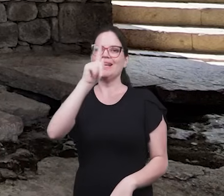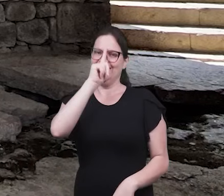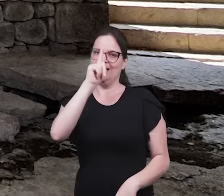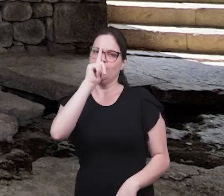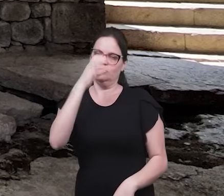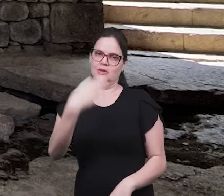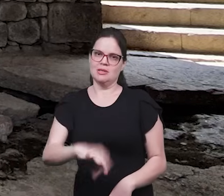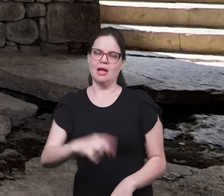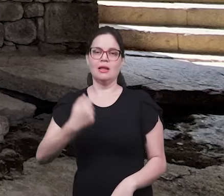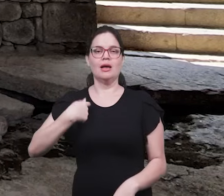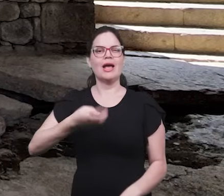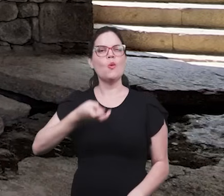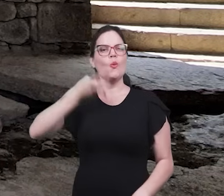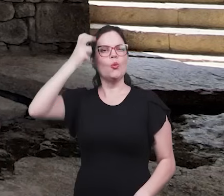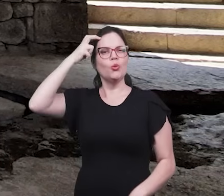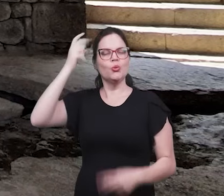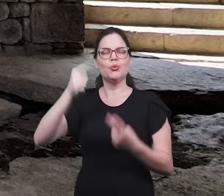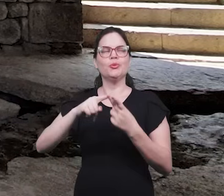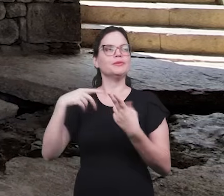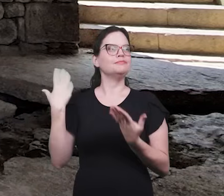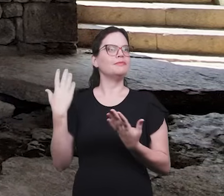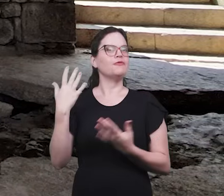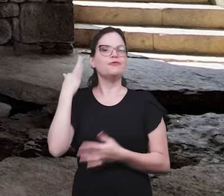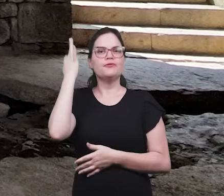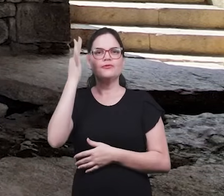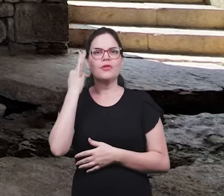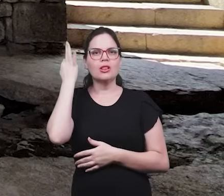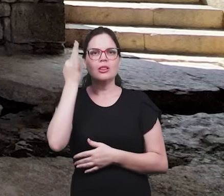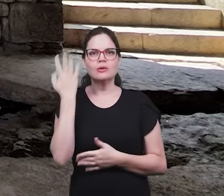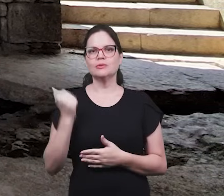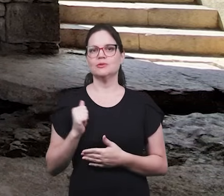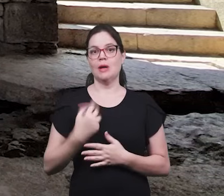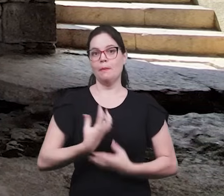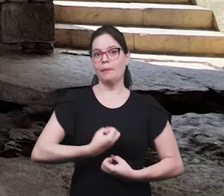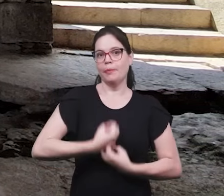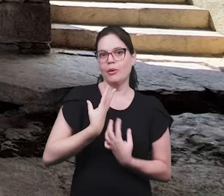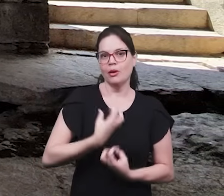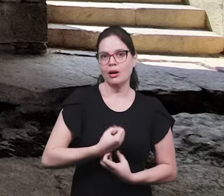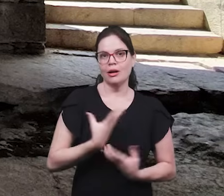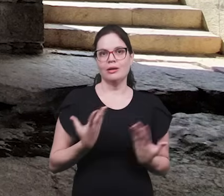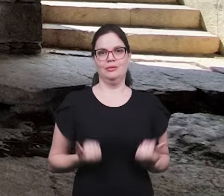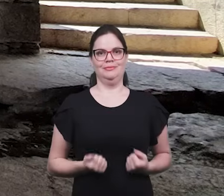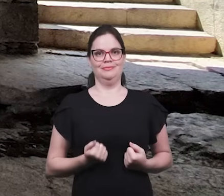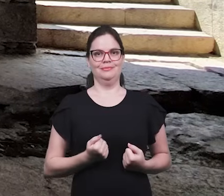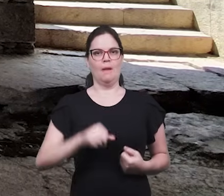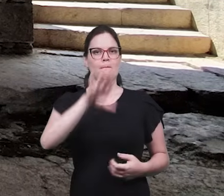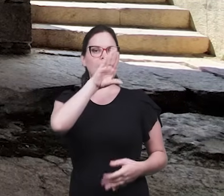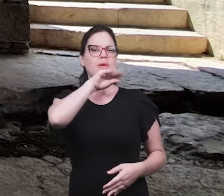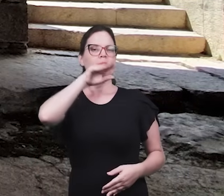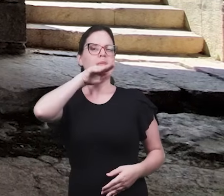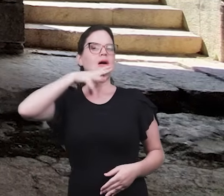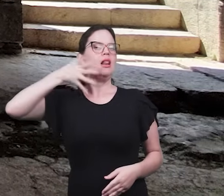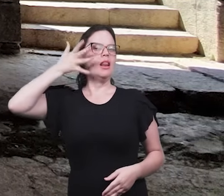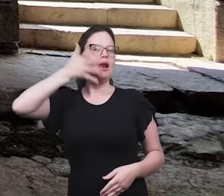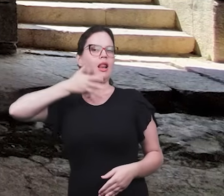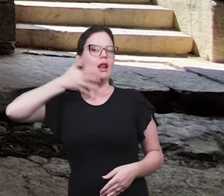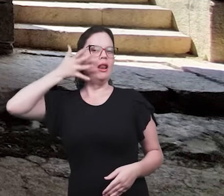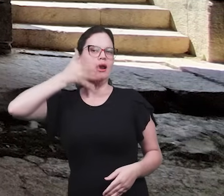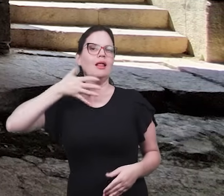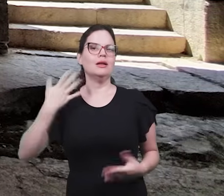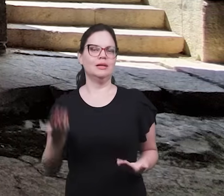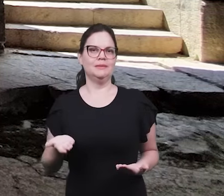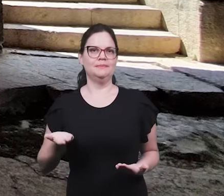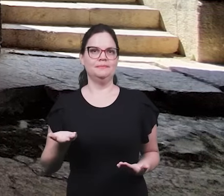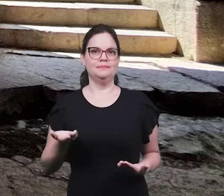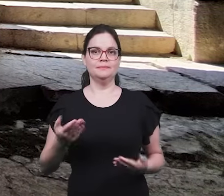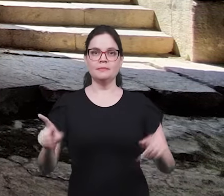grandes filósofos, os, vamos dizer, poetas,